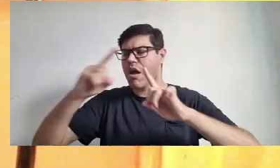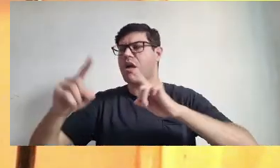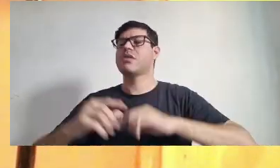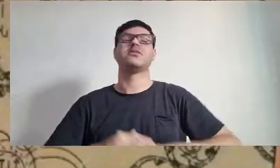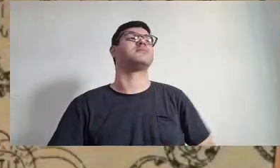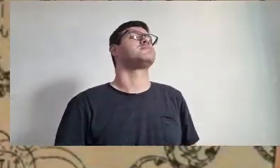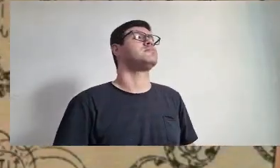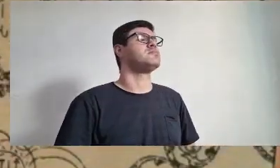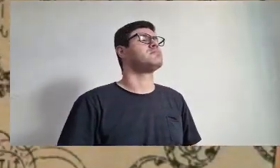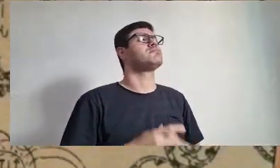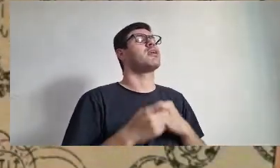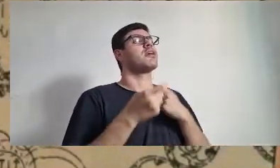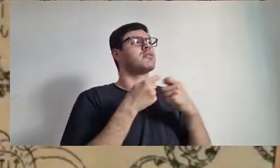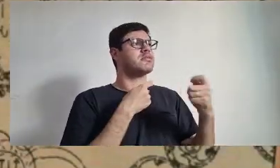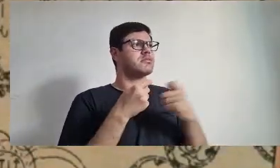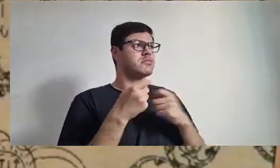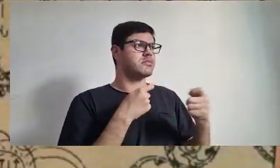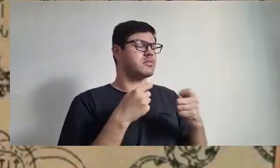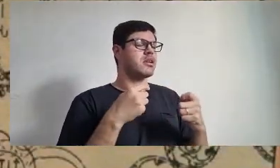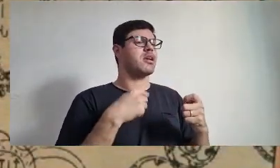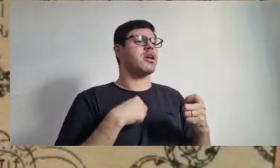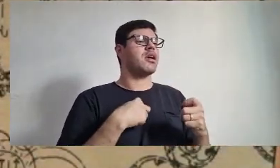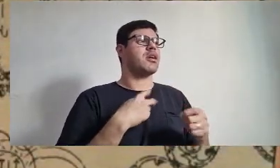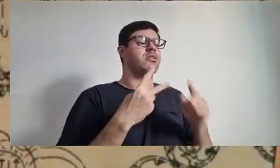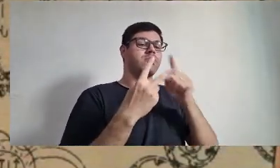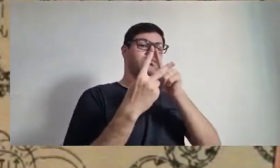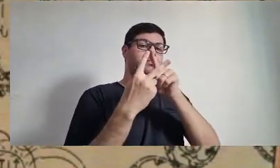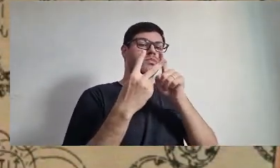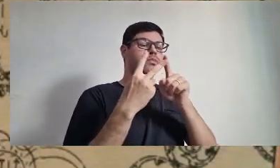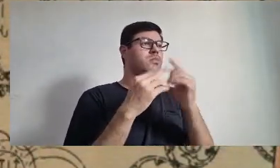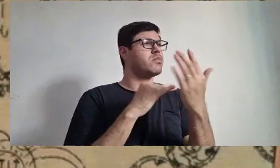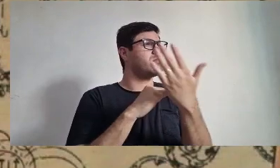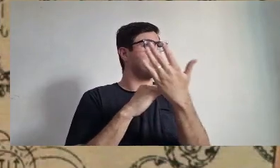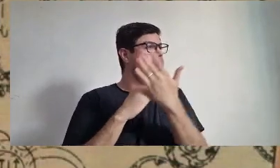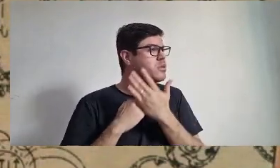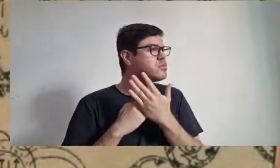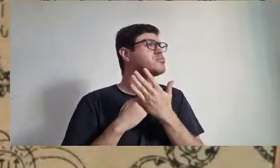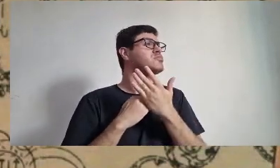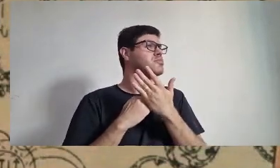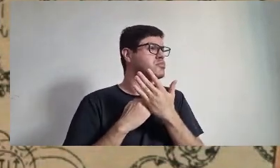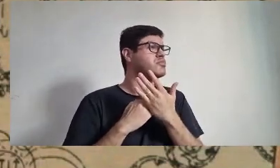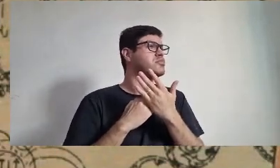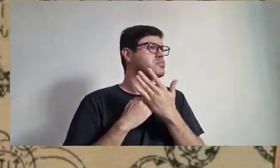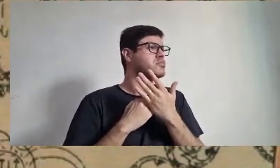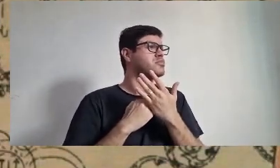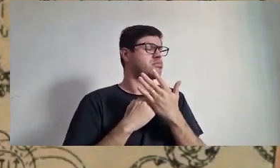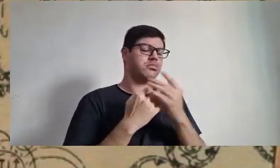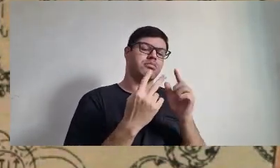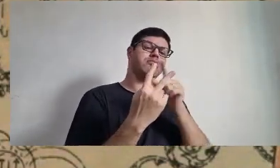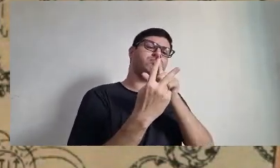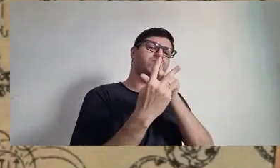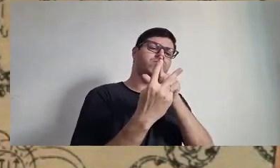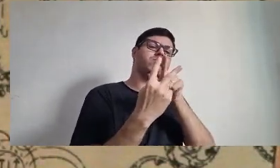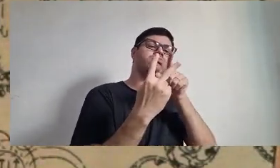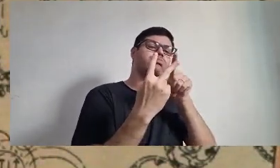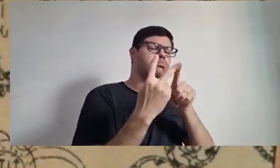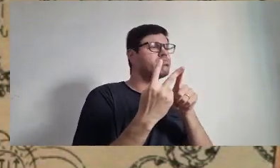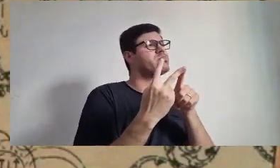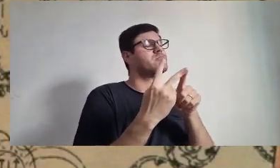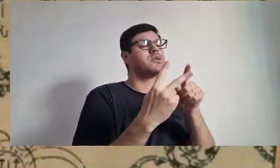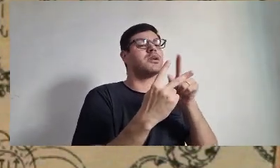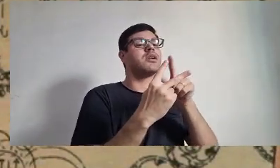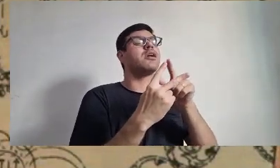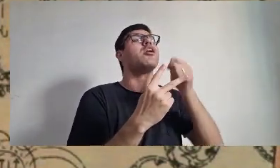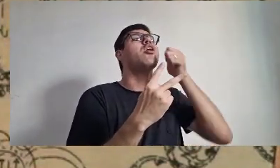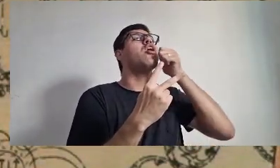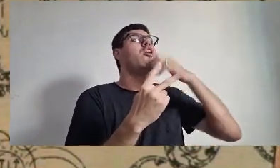parte administrativa, eu tenho 2 pessoas que nos ajudam e muito. Nossa